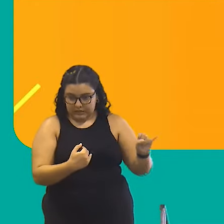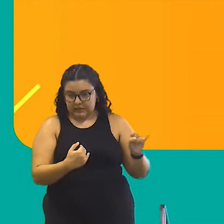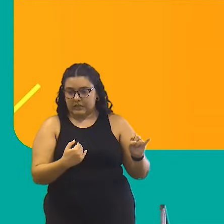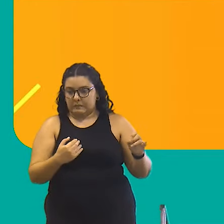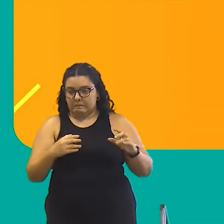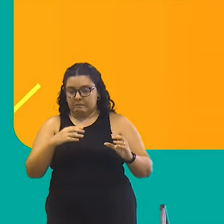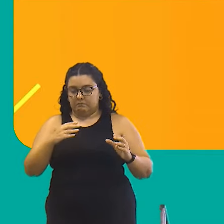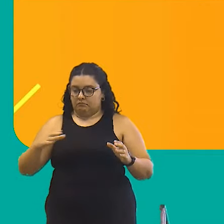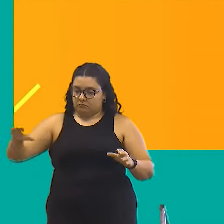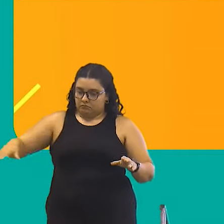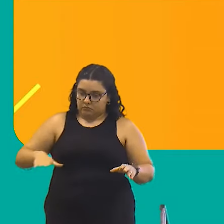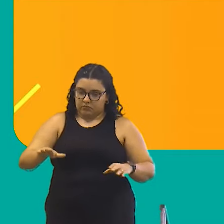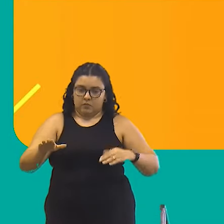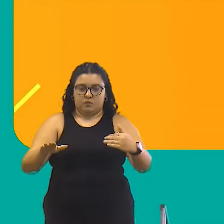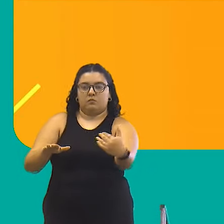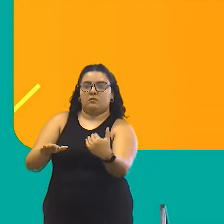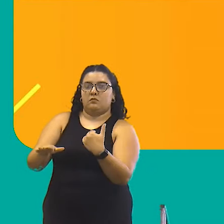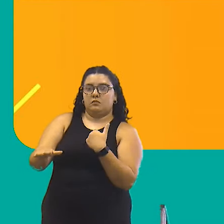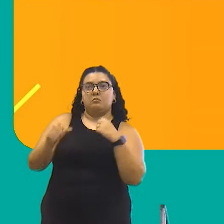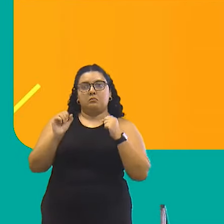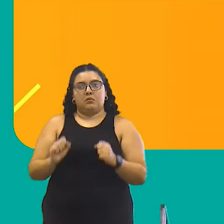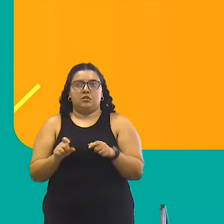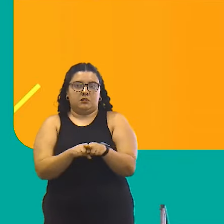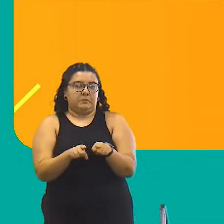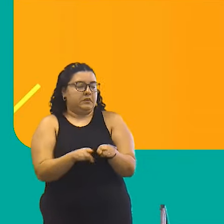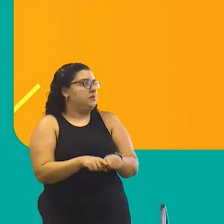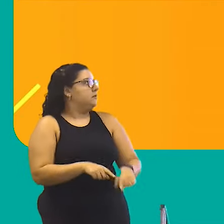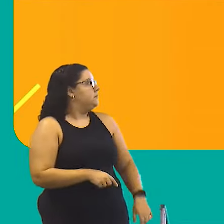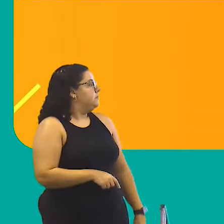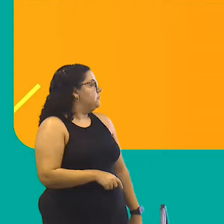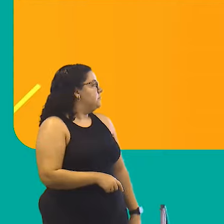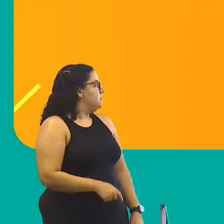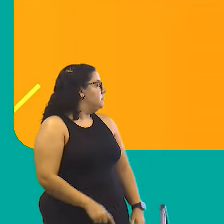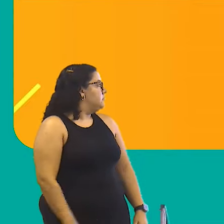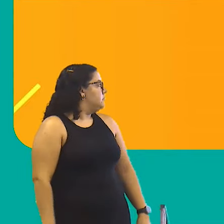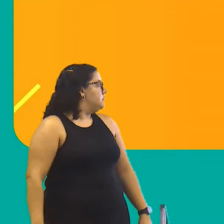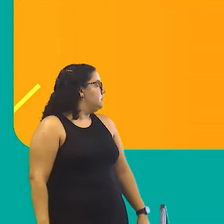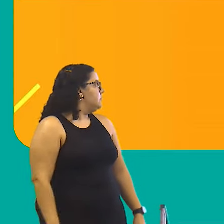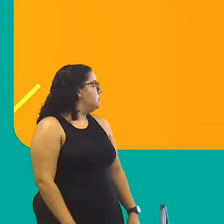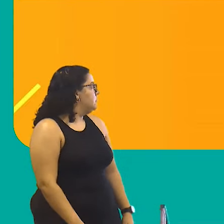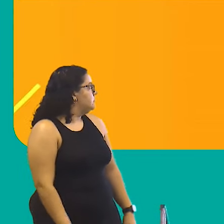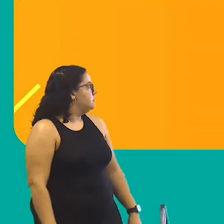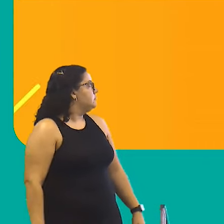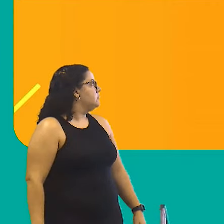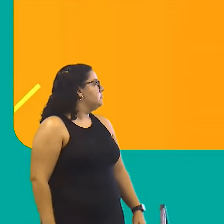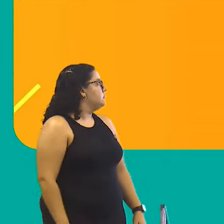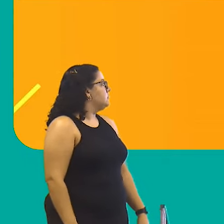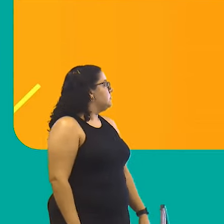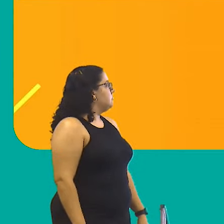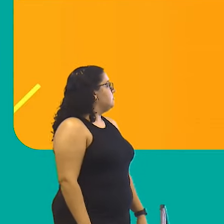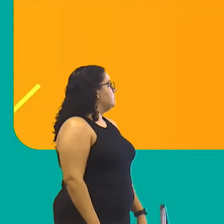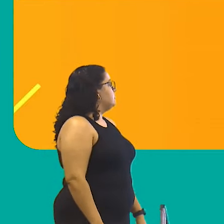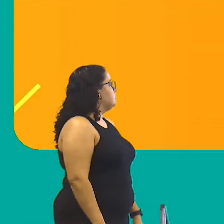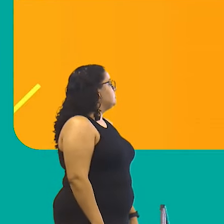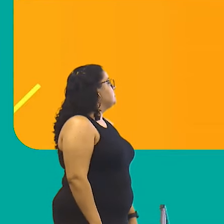bem? Ótimo. Será que o item B resolve esse problema para a gente?